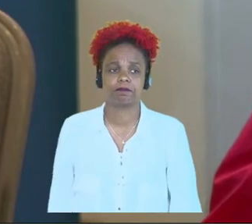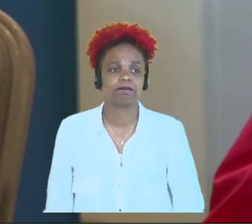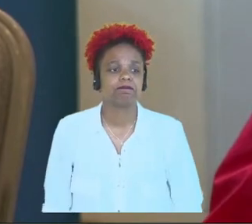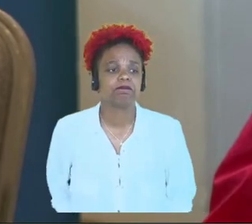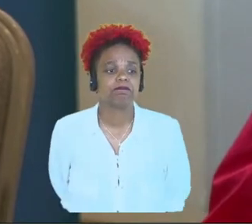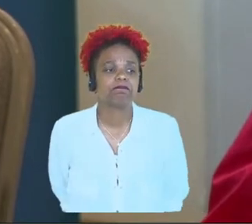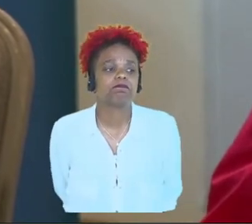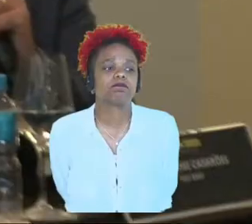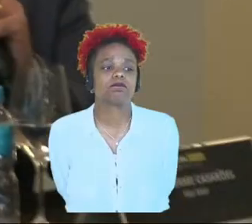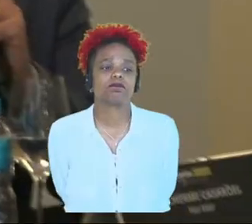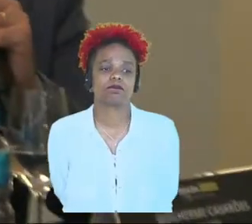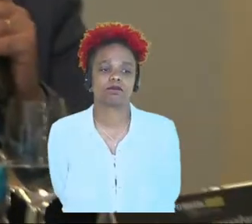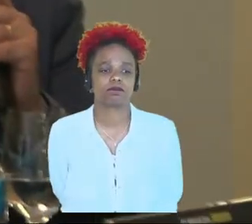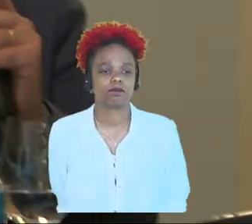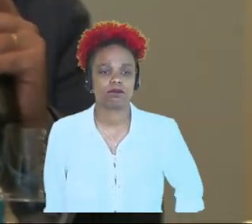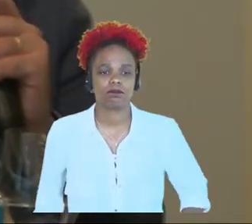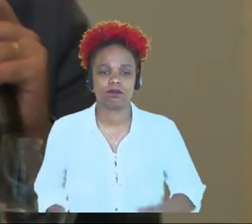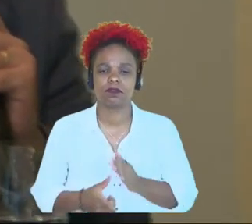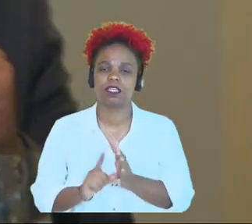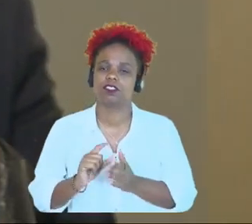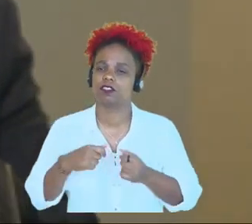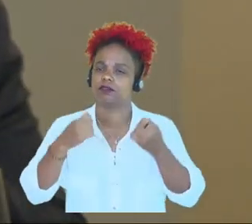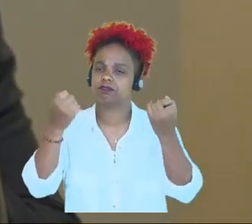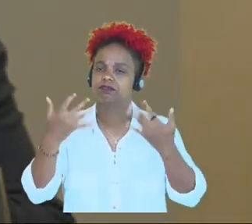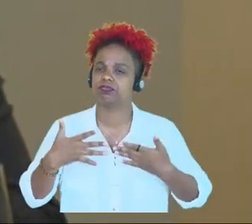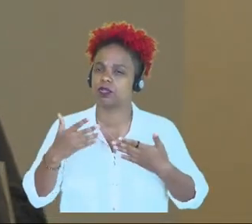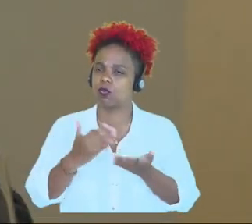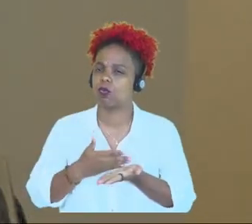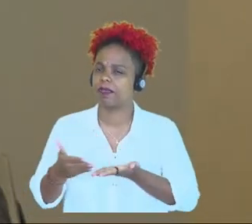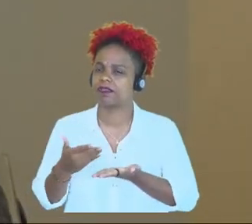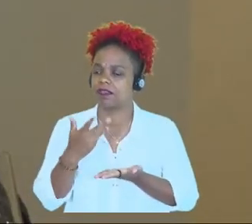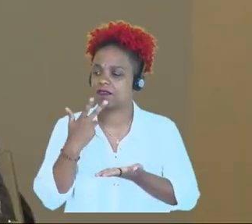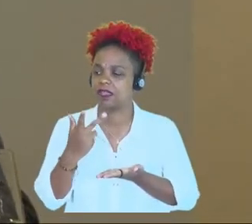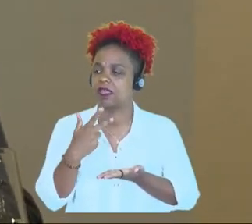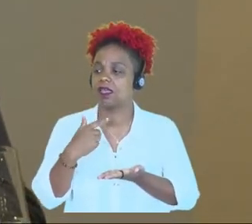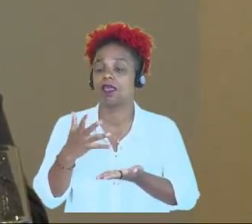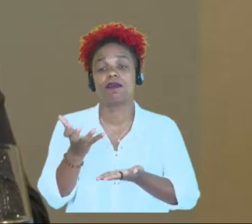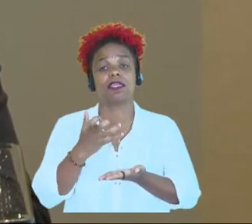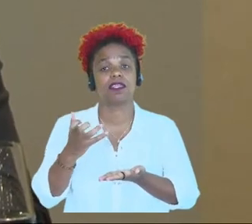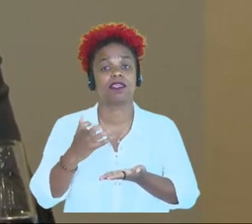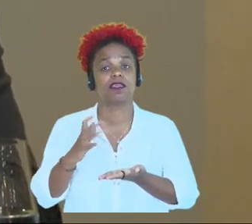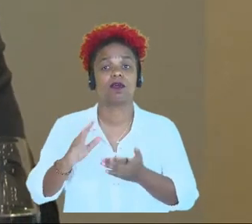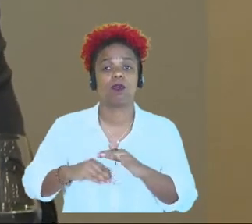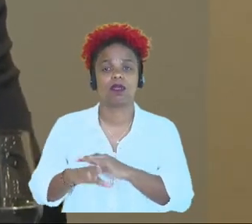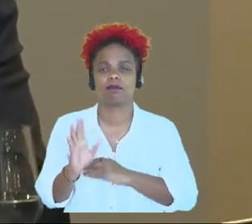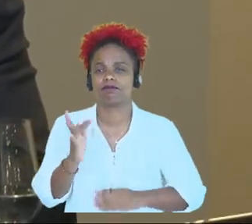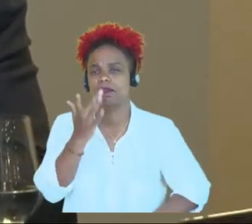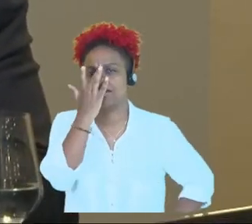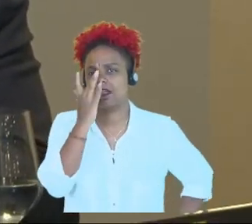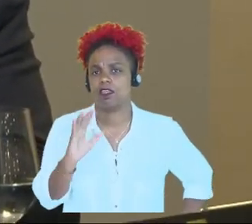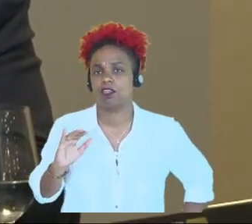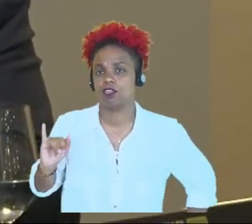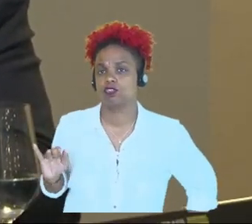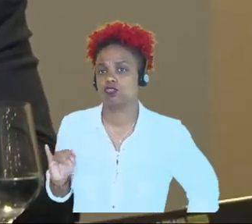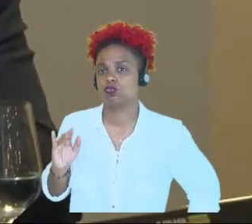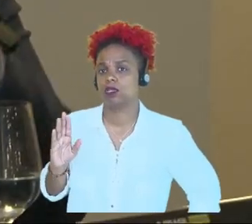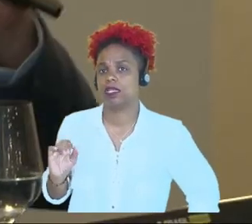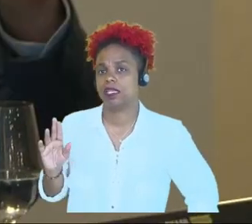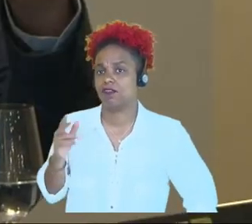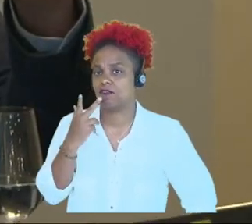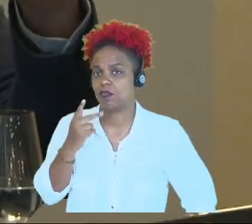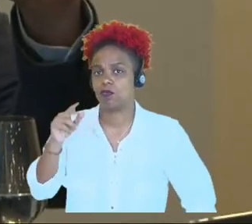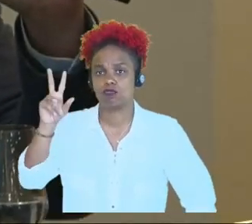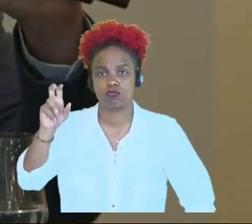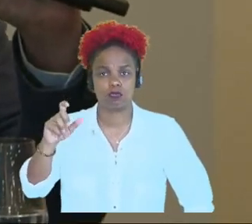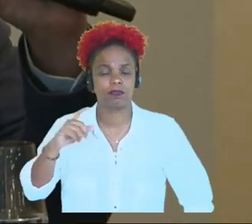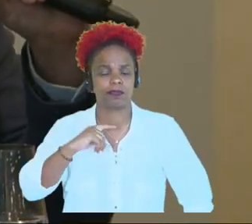Olha, antes de começar a minha fala propriamente dita, eu queria guardar, queria gravar o que a Juliana falou,